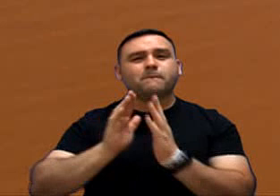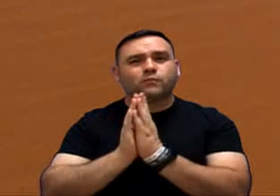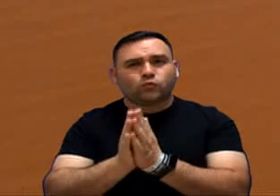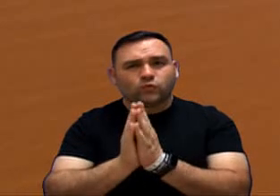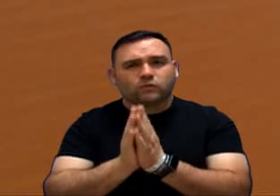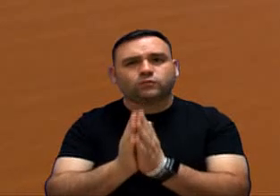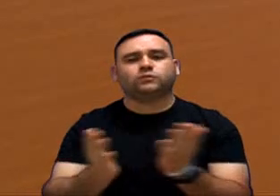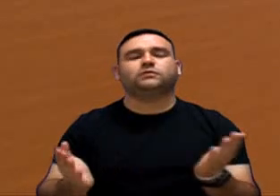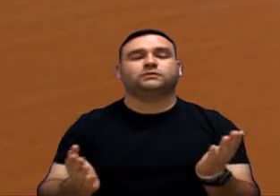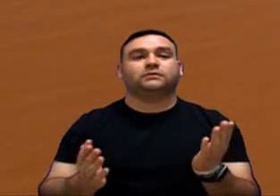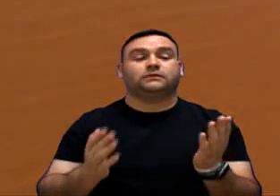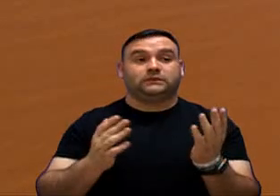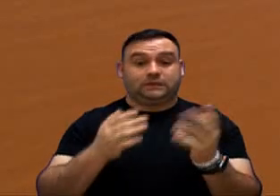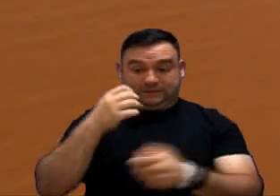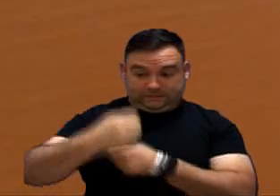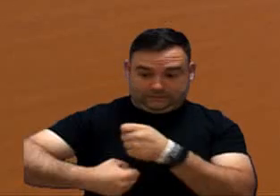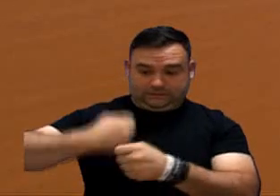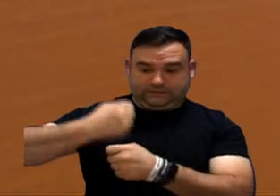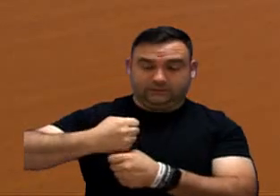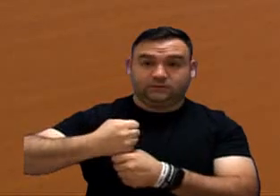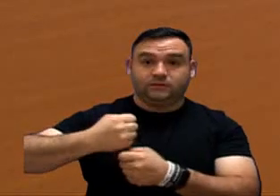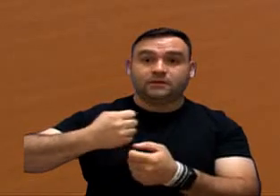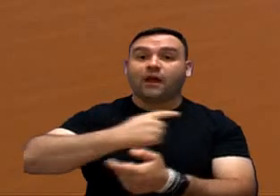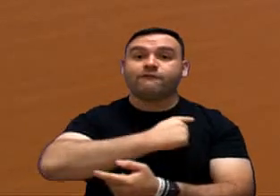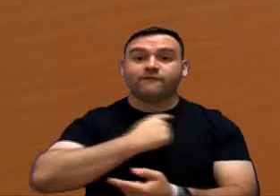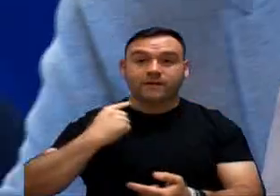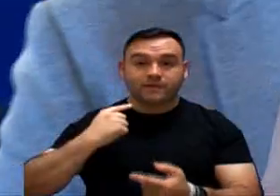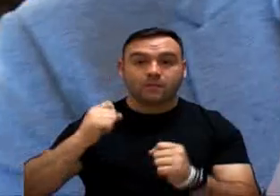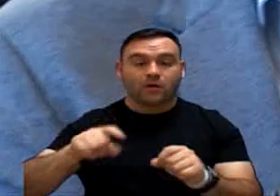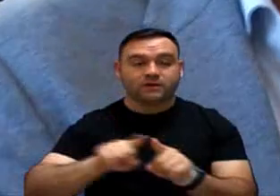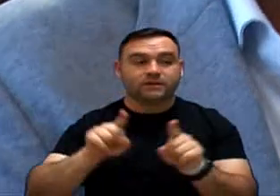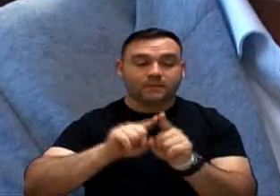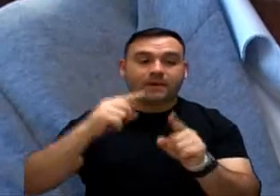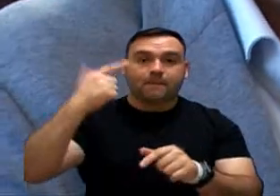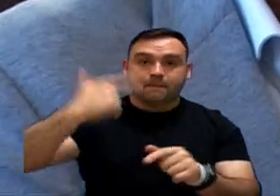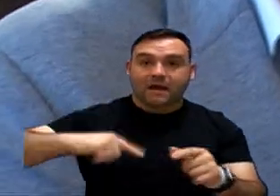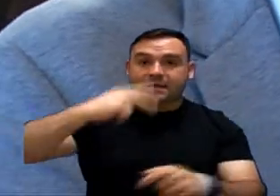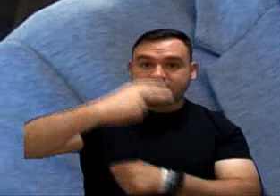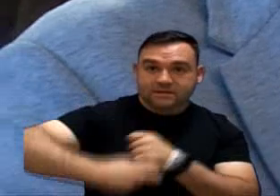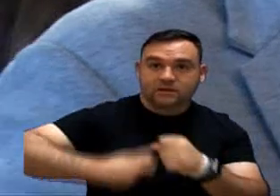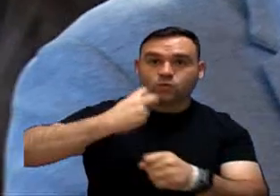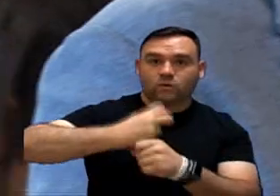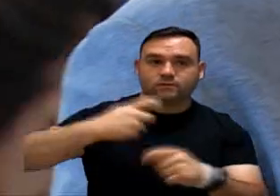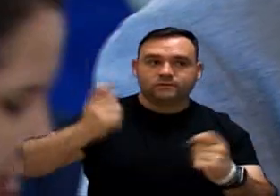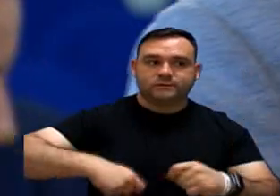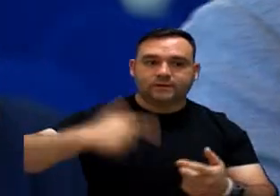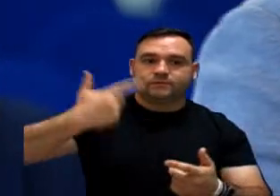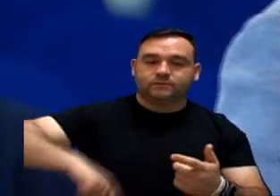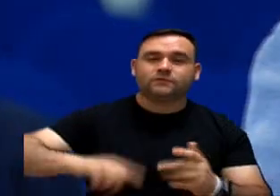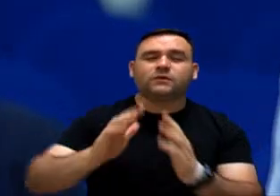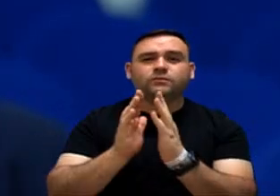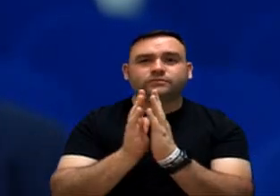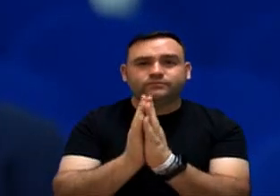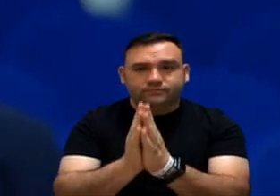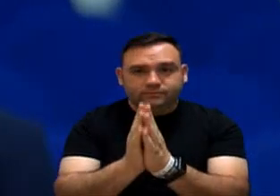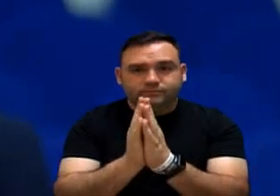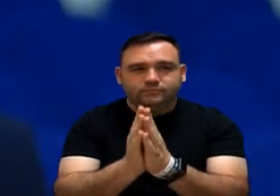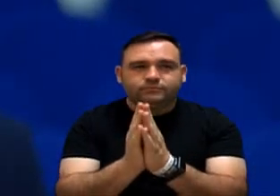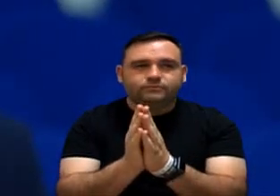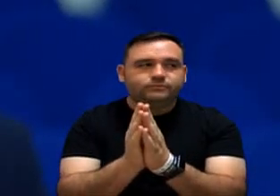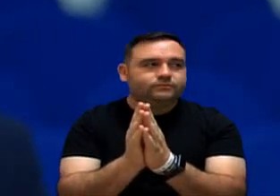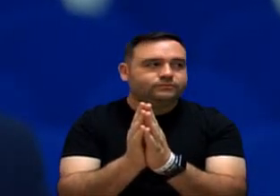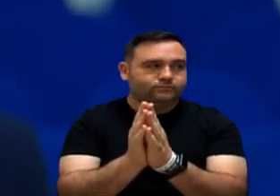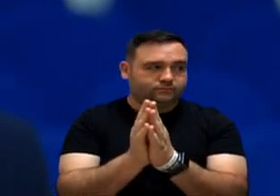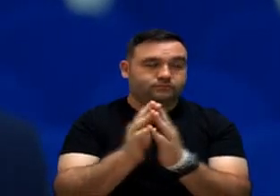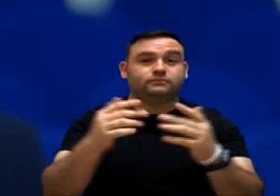favor, que o ano que vem vence e pode ser renovado por mais 5 anos. Eu gostaria de, por favor, que passe